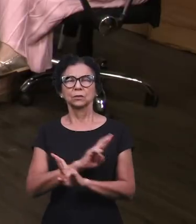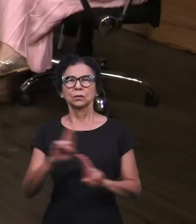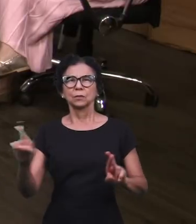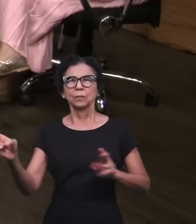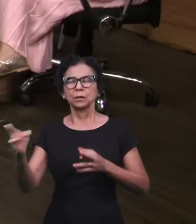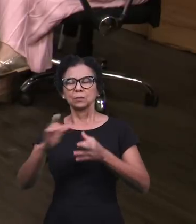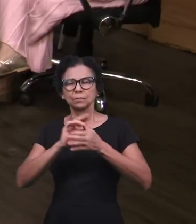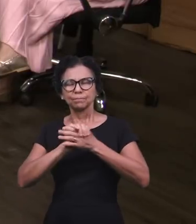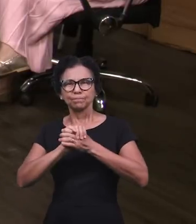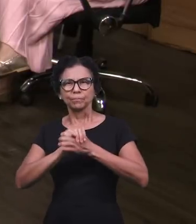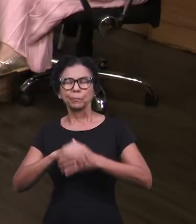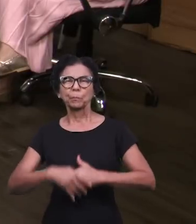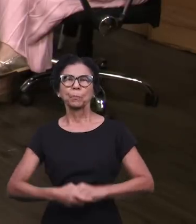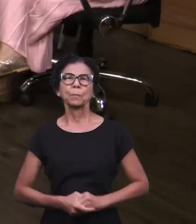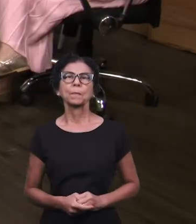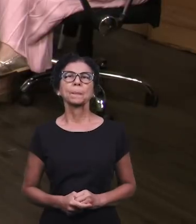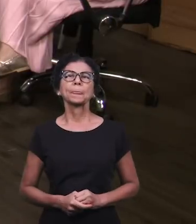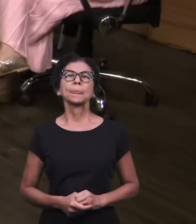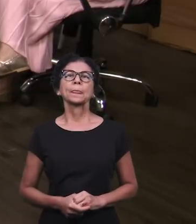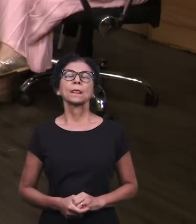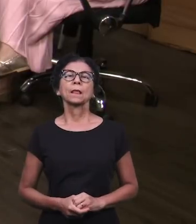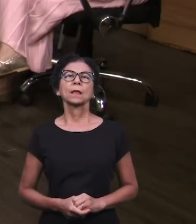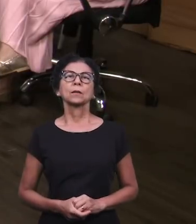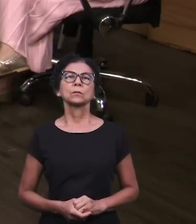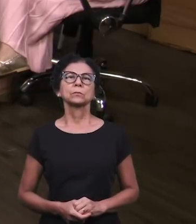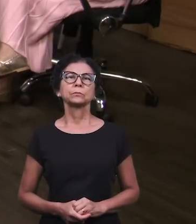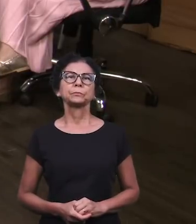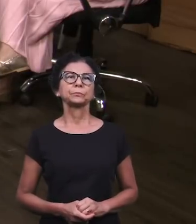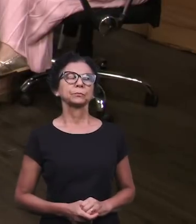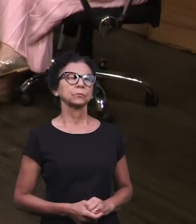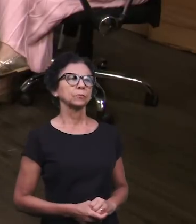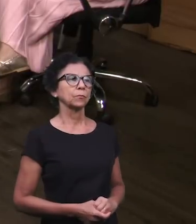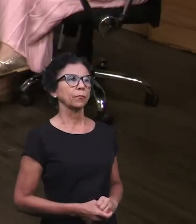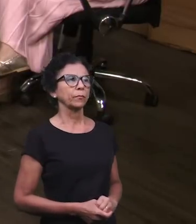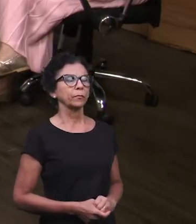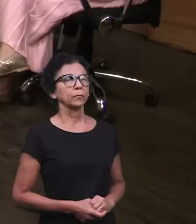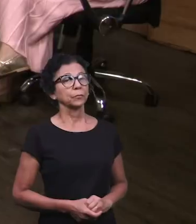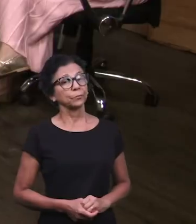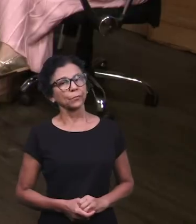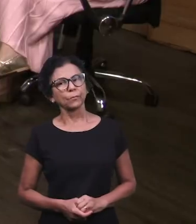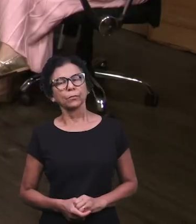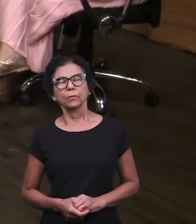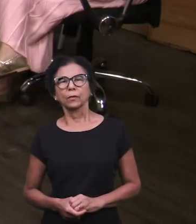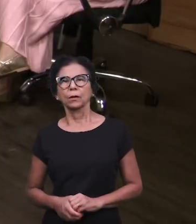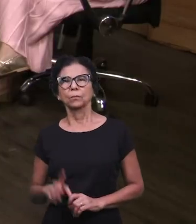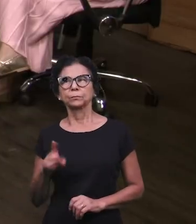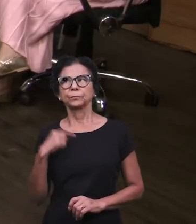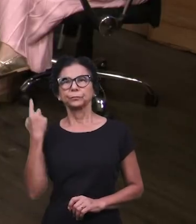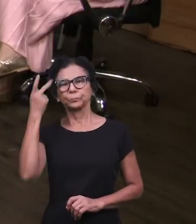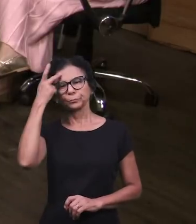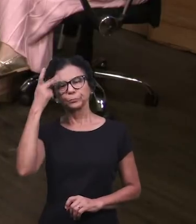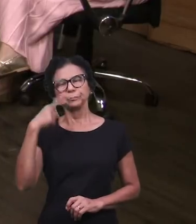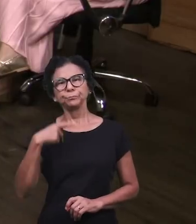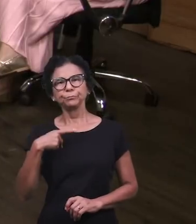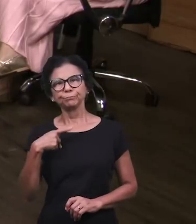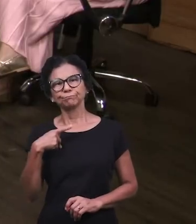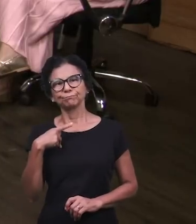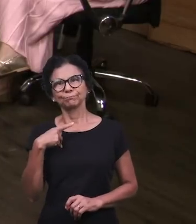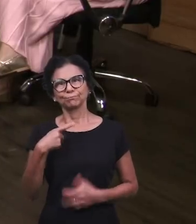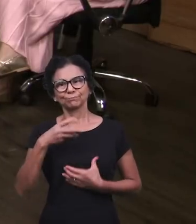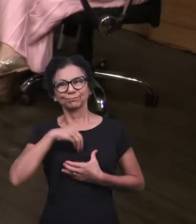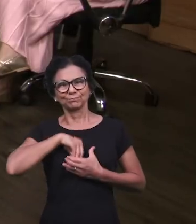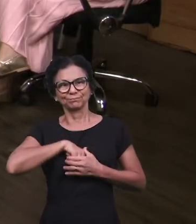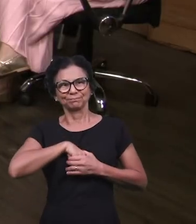Deus. Perfeito, é isso mesmo. Né? Pelo ser humano, na sua característica,